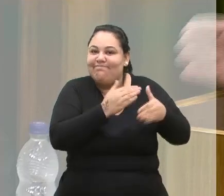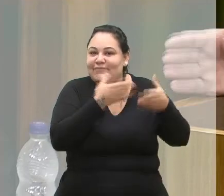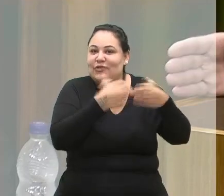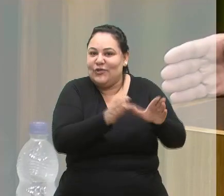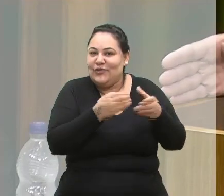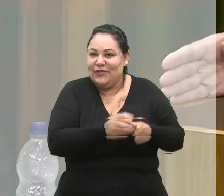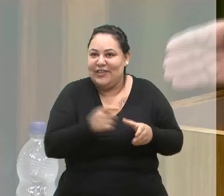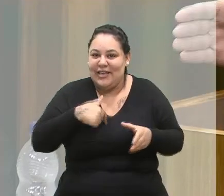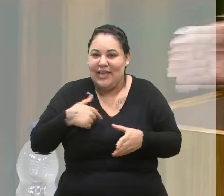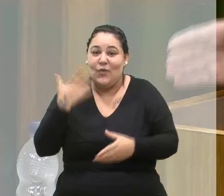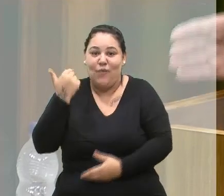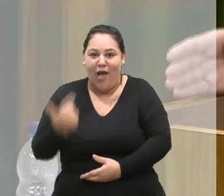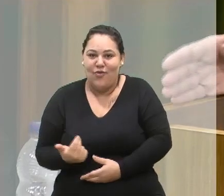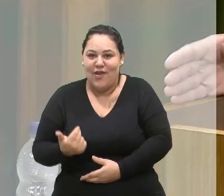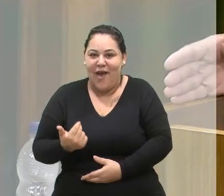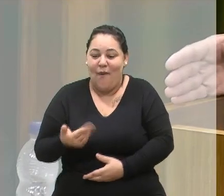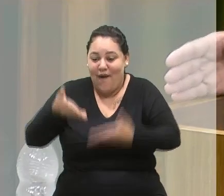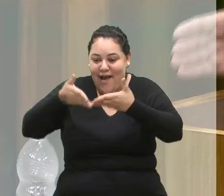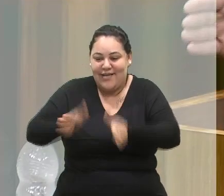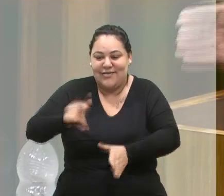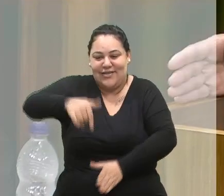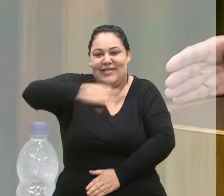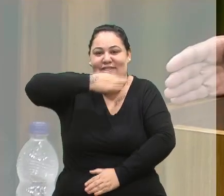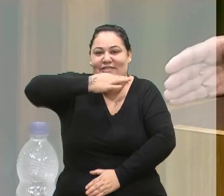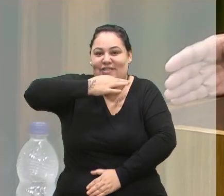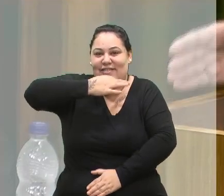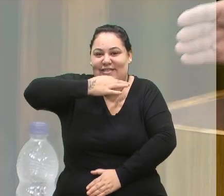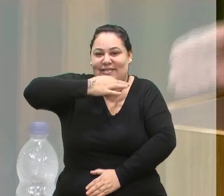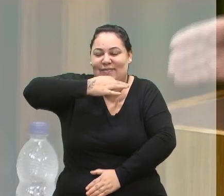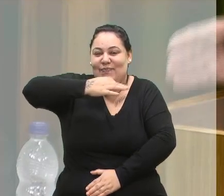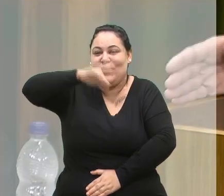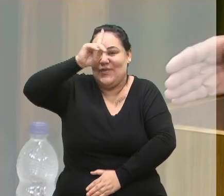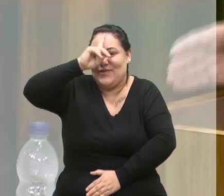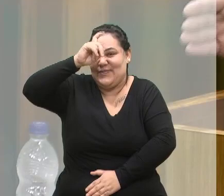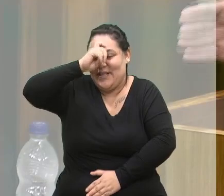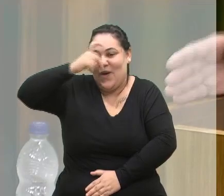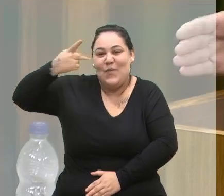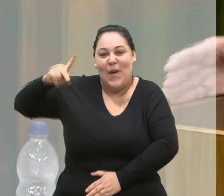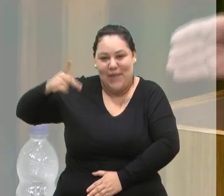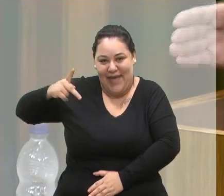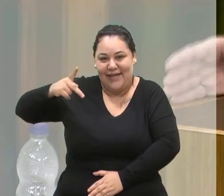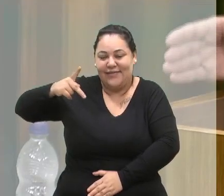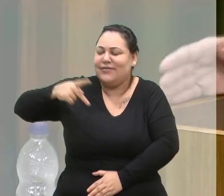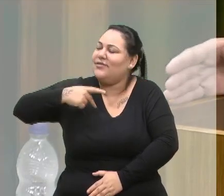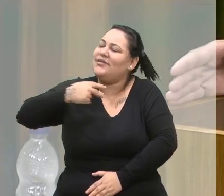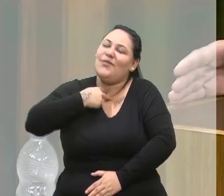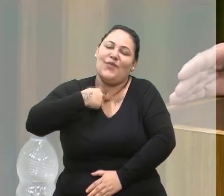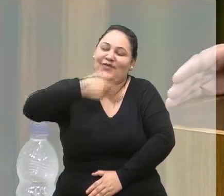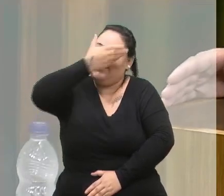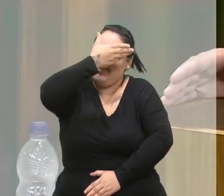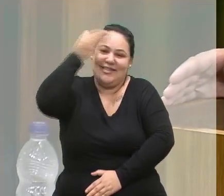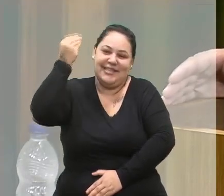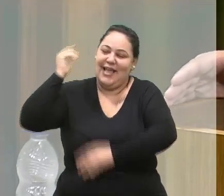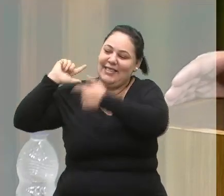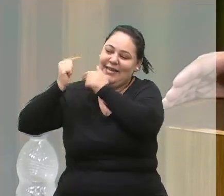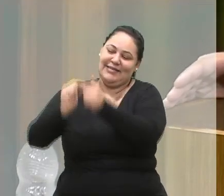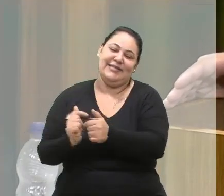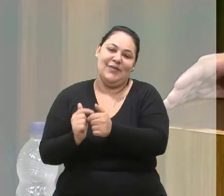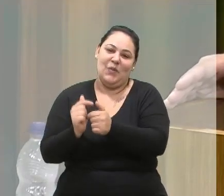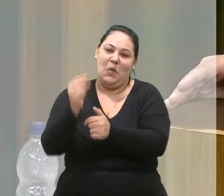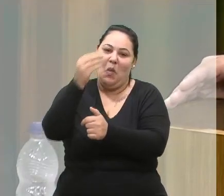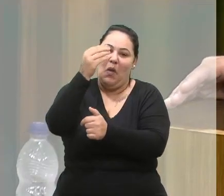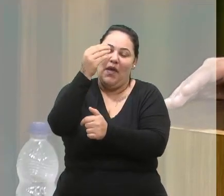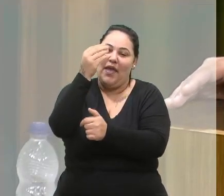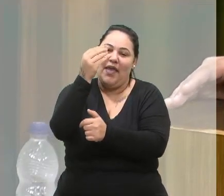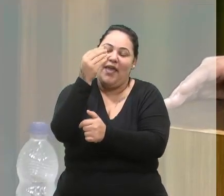Hospital Pompeia. A gente não pode esquecer nossas raízes, deixar para trás tudo aquilo que nós aprendemos. E por